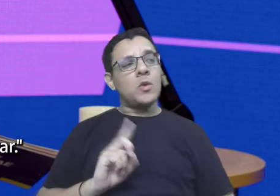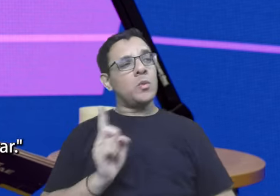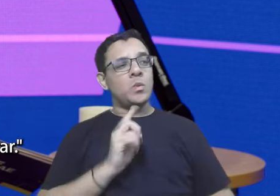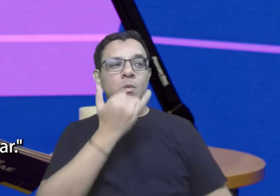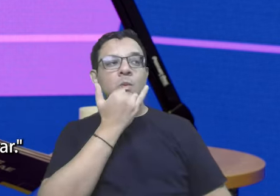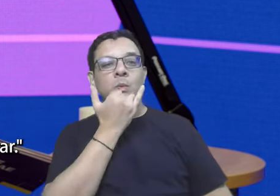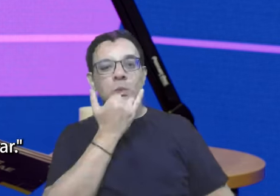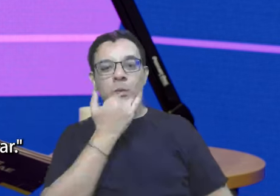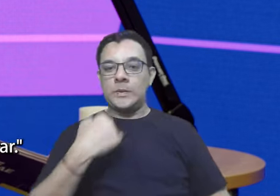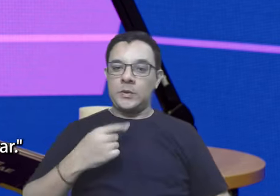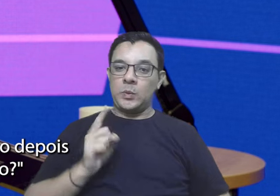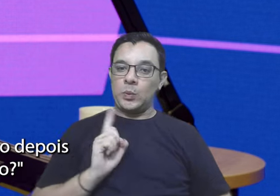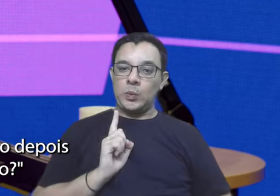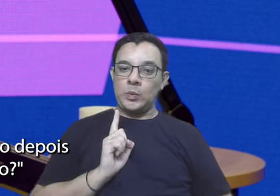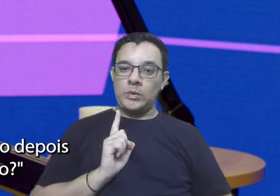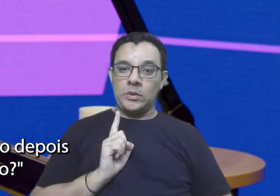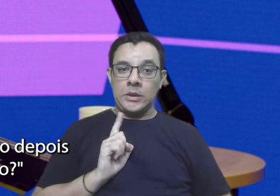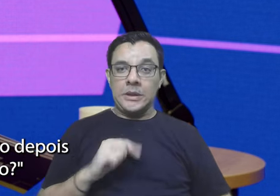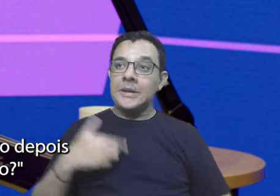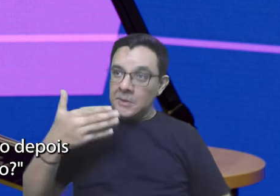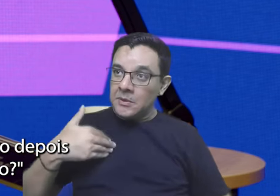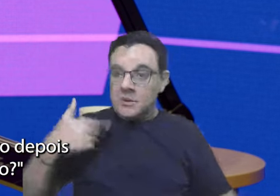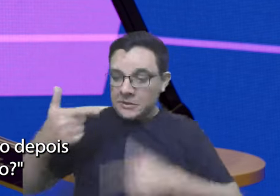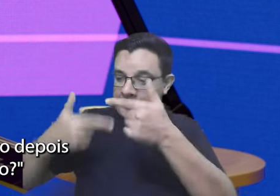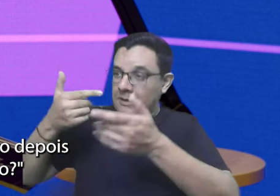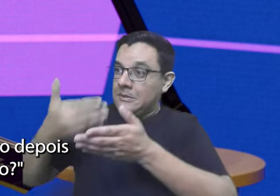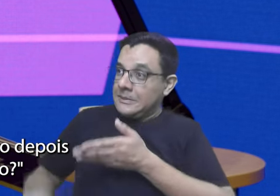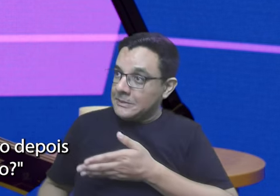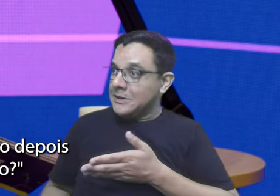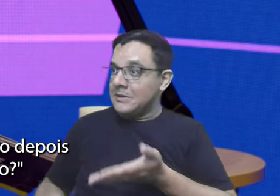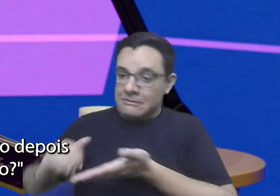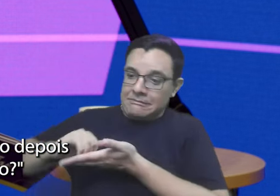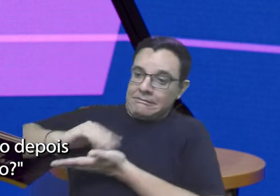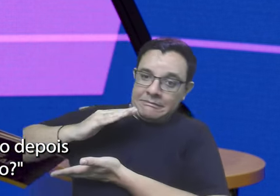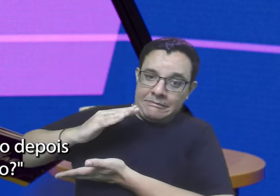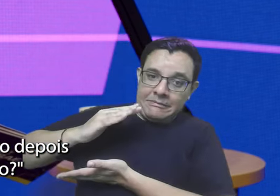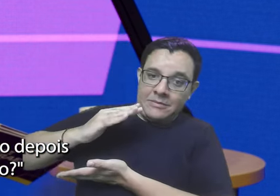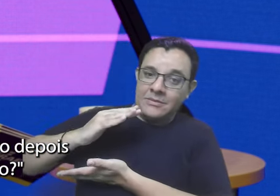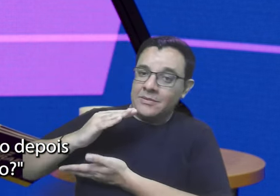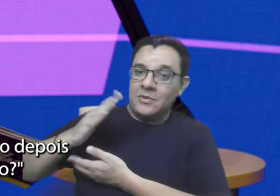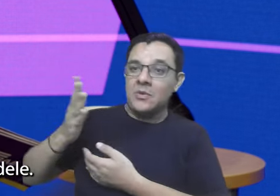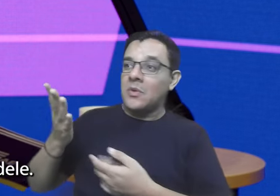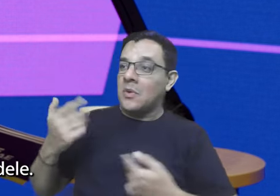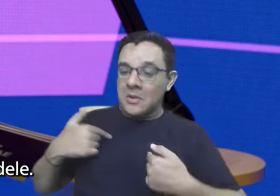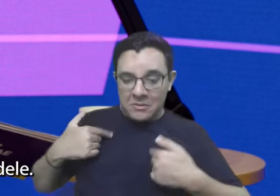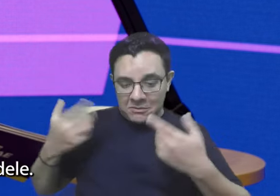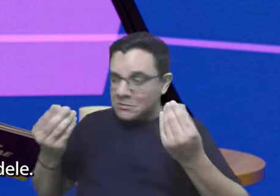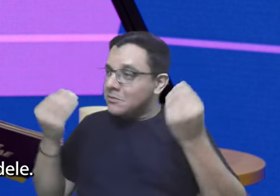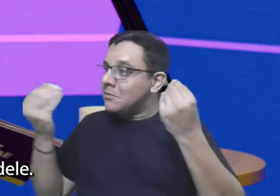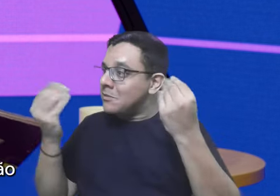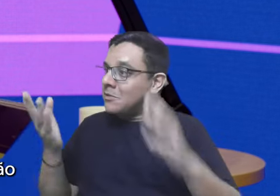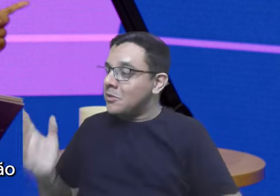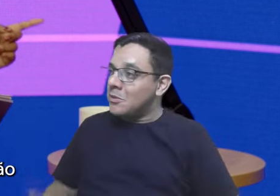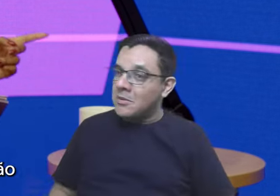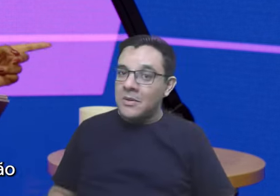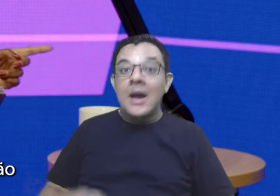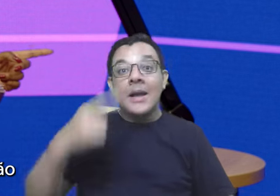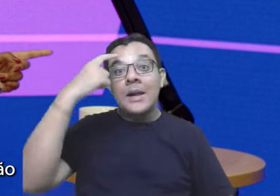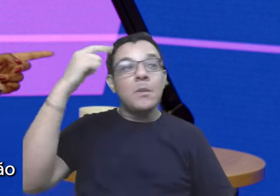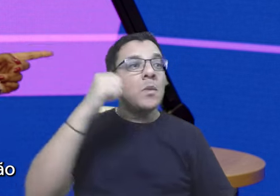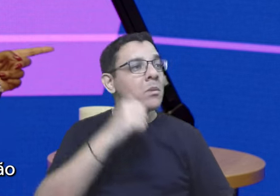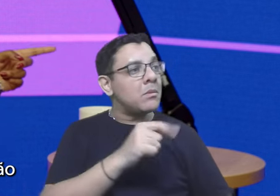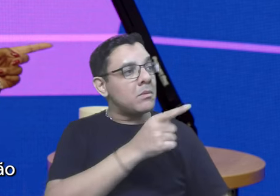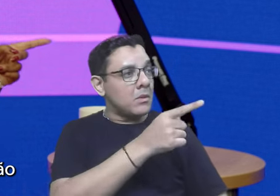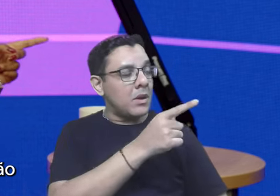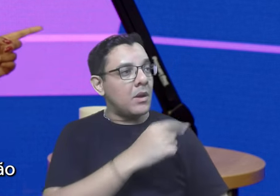vou tirar exato porque E se eu perco o meu emprego depois e se eu perco uma promoção e daí ele lembrou da esposa dele mas ela vai ter